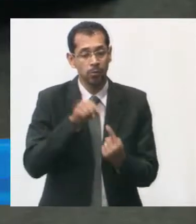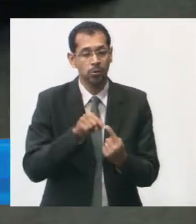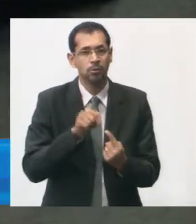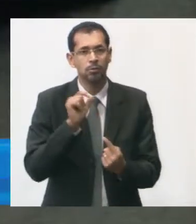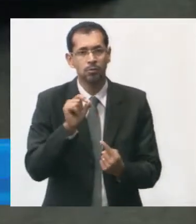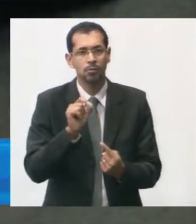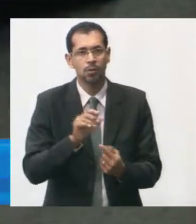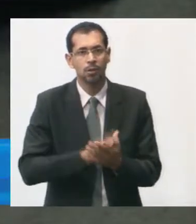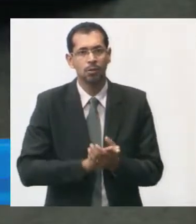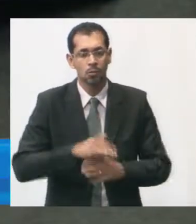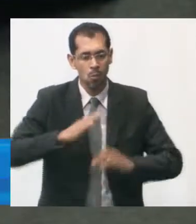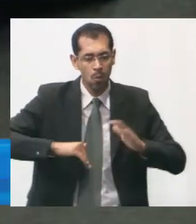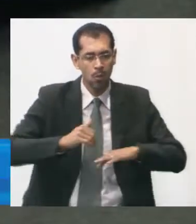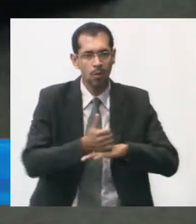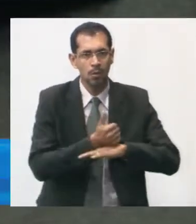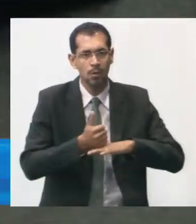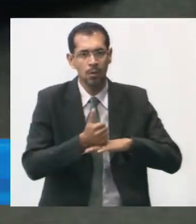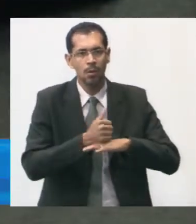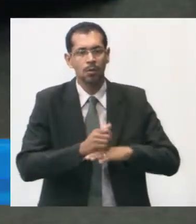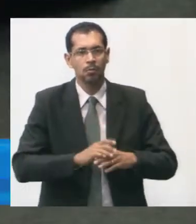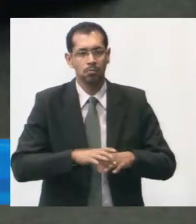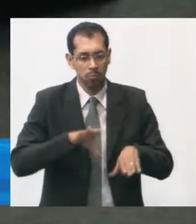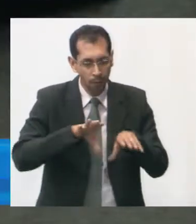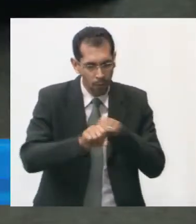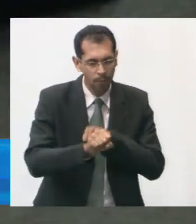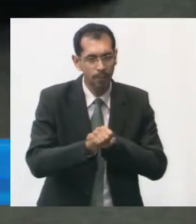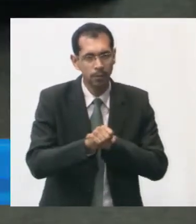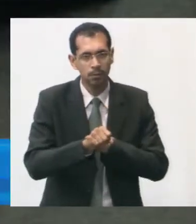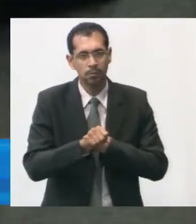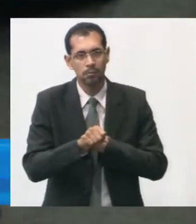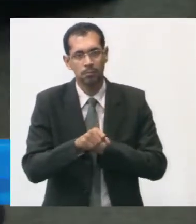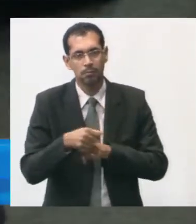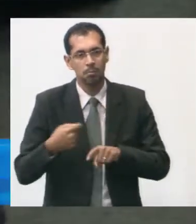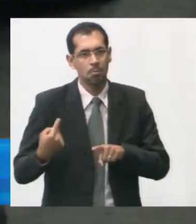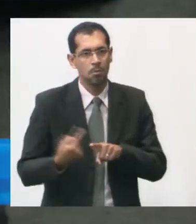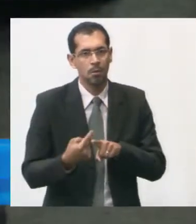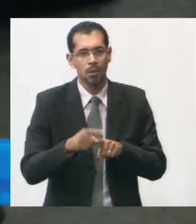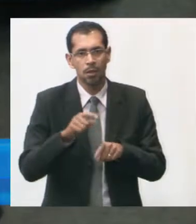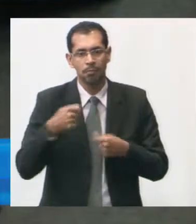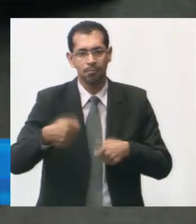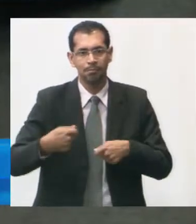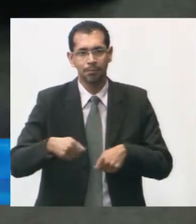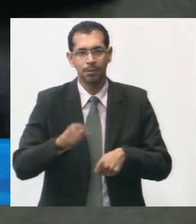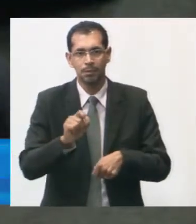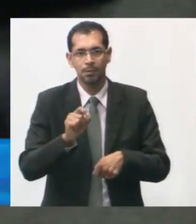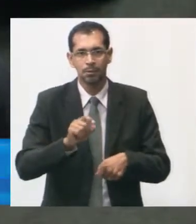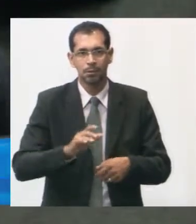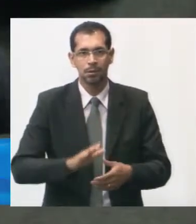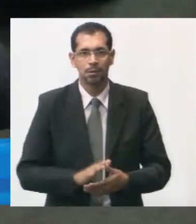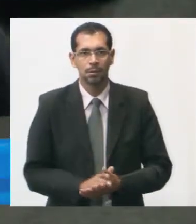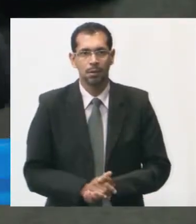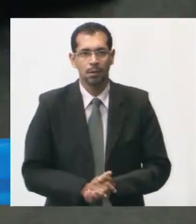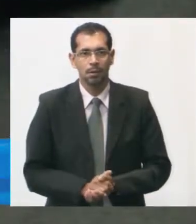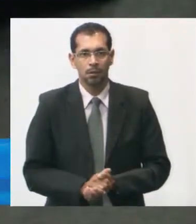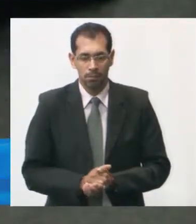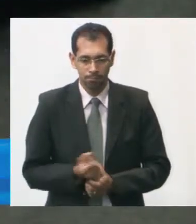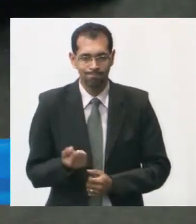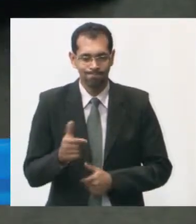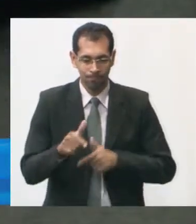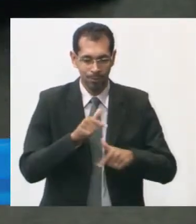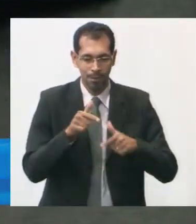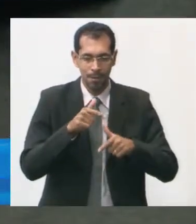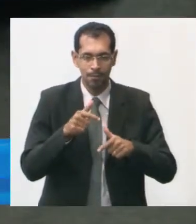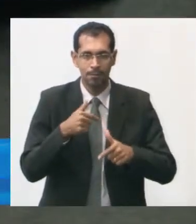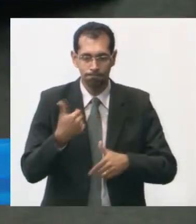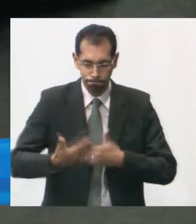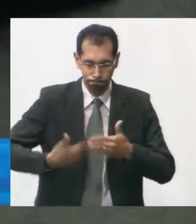mínima do gabinete, para que o trabalho tenha seus frutos voltados para a cidade de Vitória.